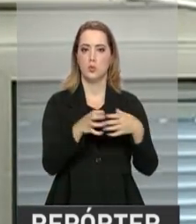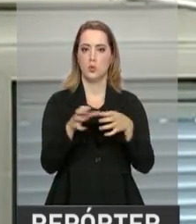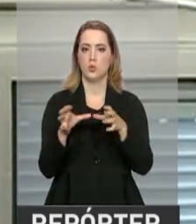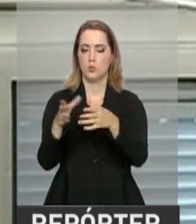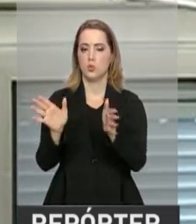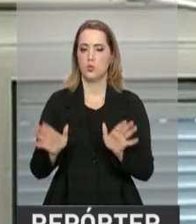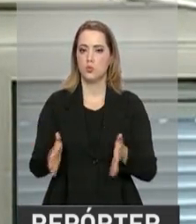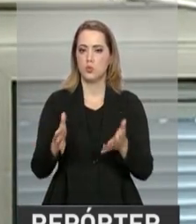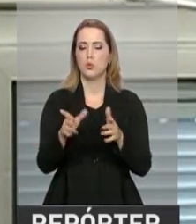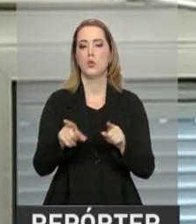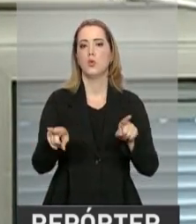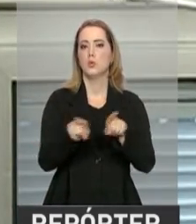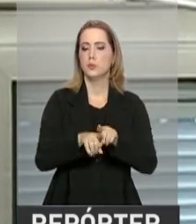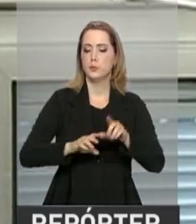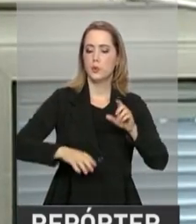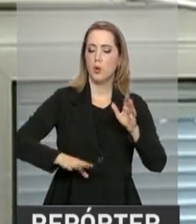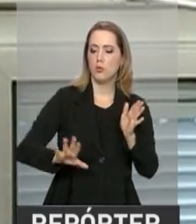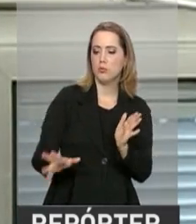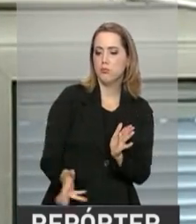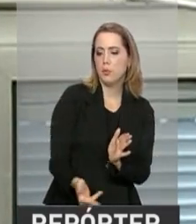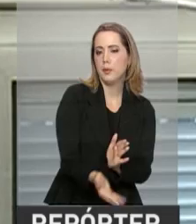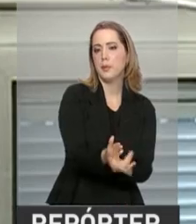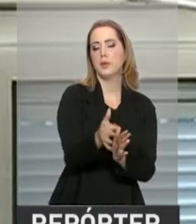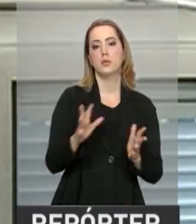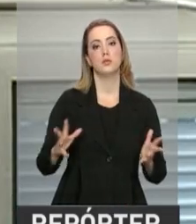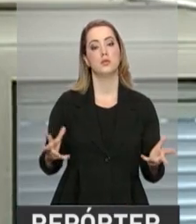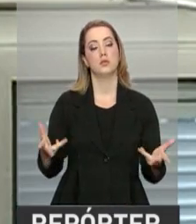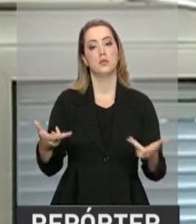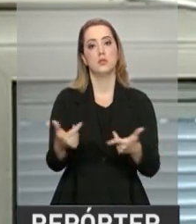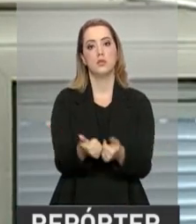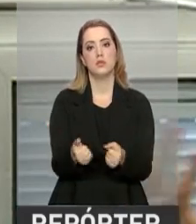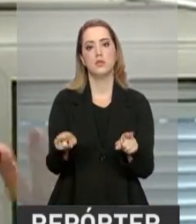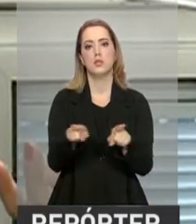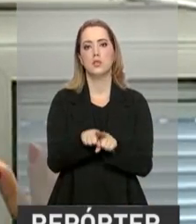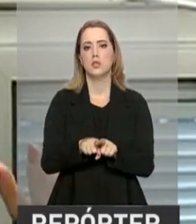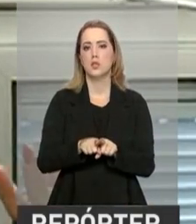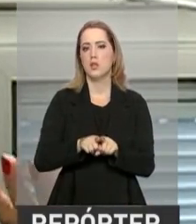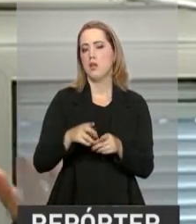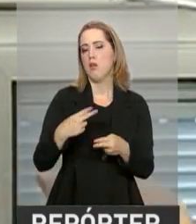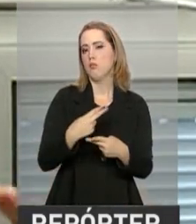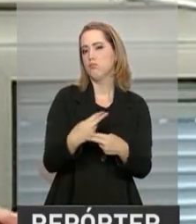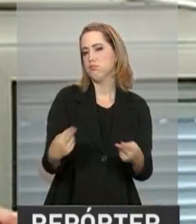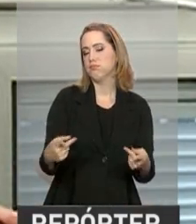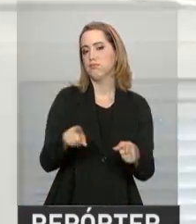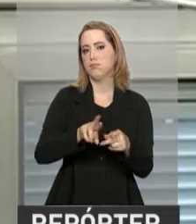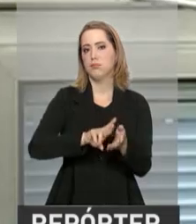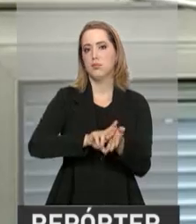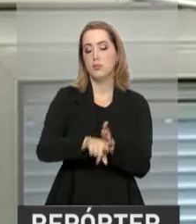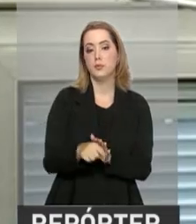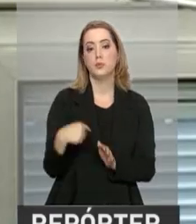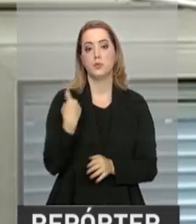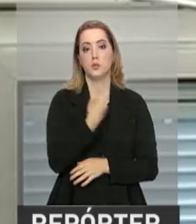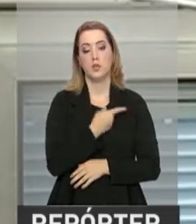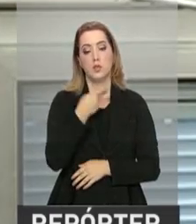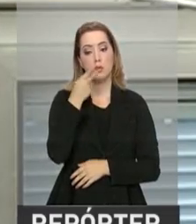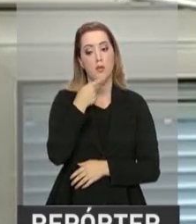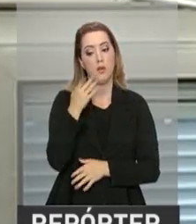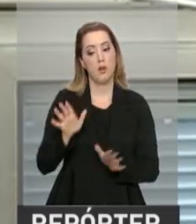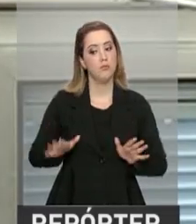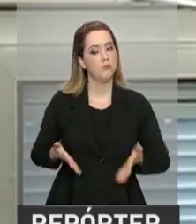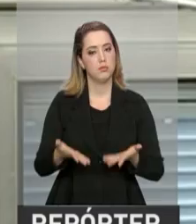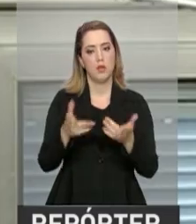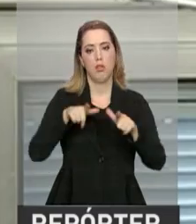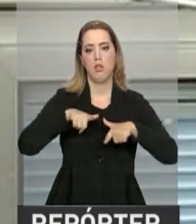trabalhar produtividade eficiência eh logística é é mandatório nós estamos falando de geração de emprego